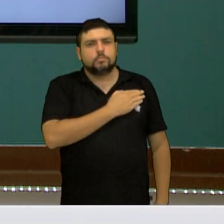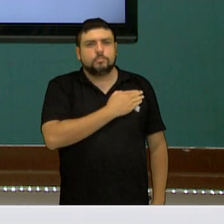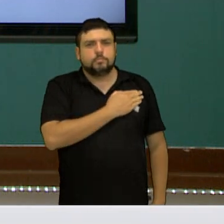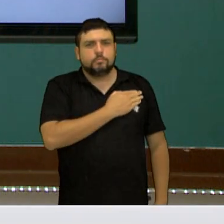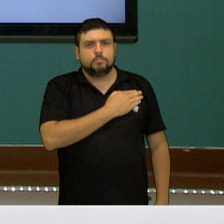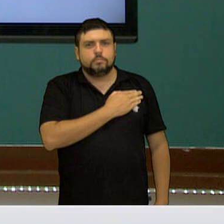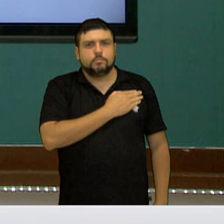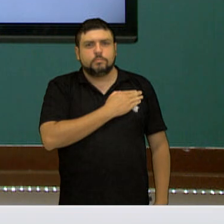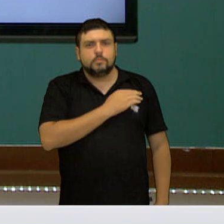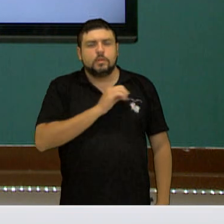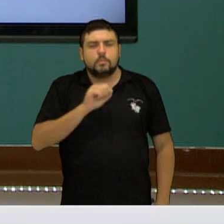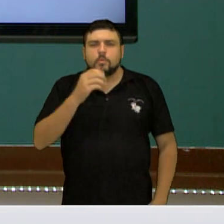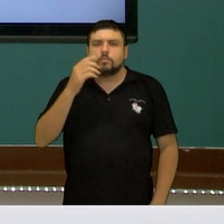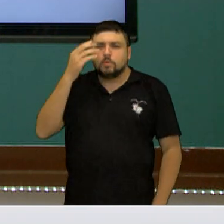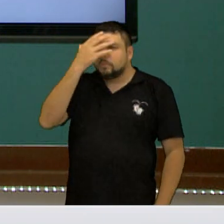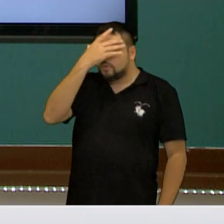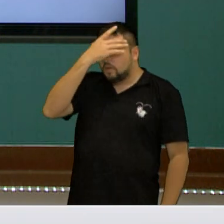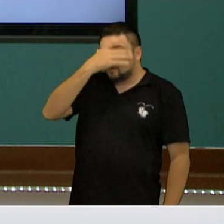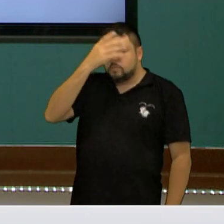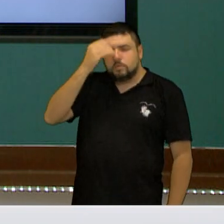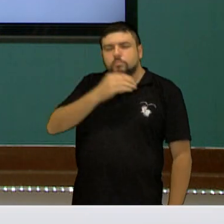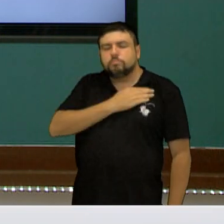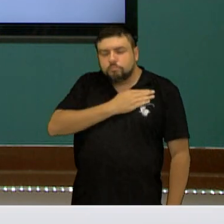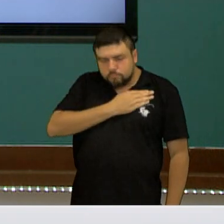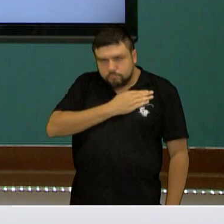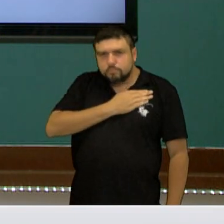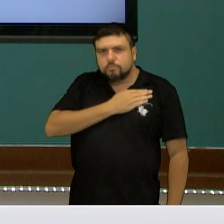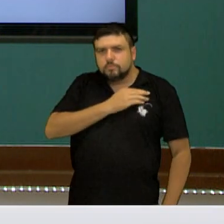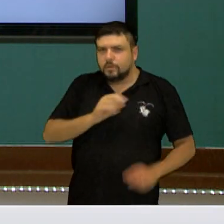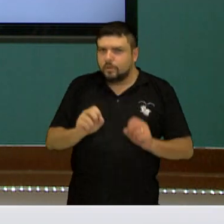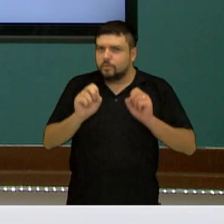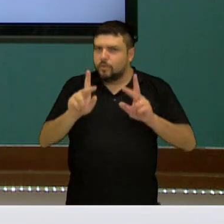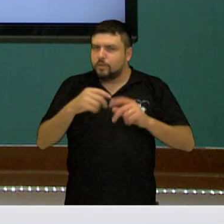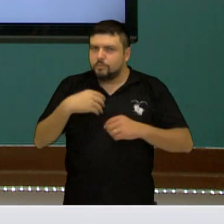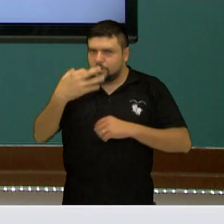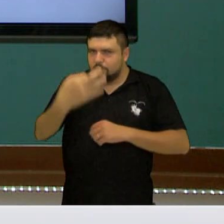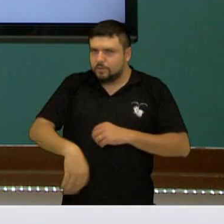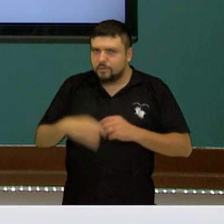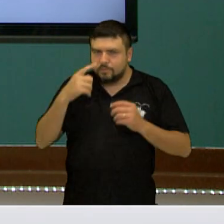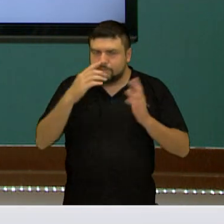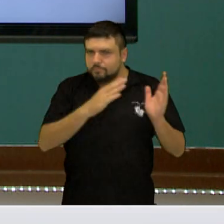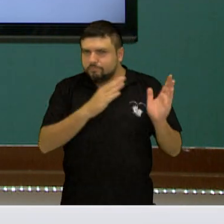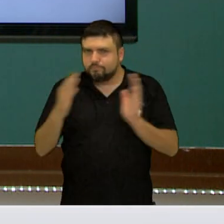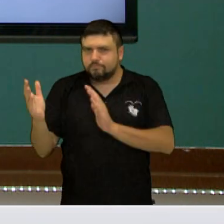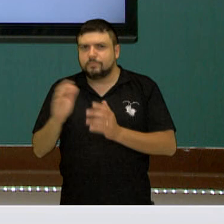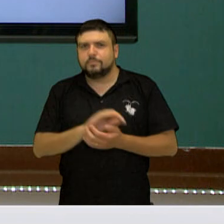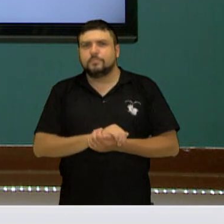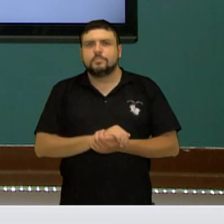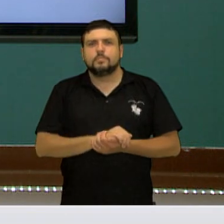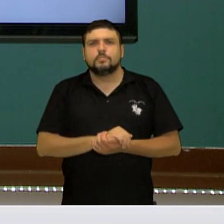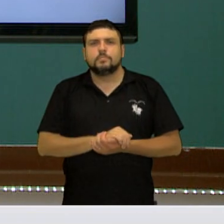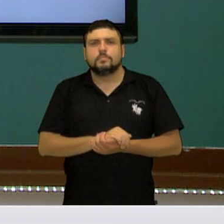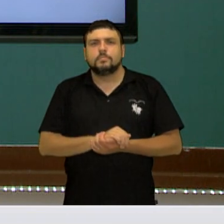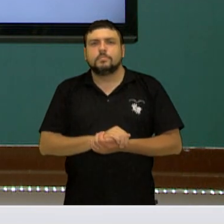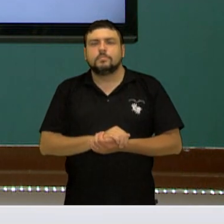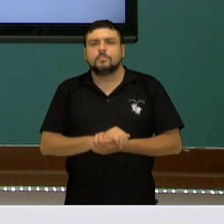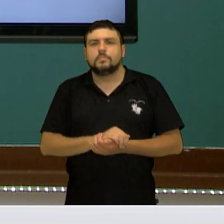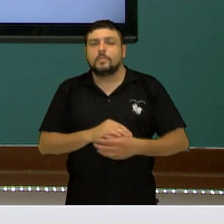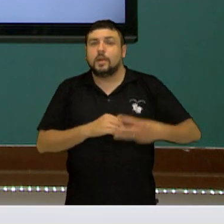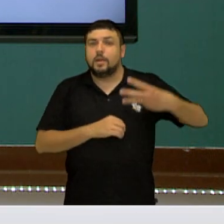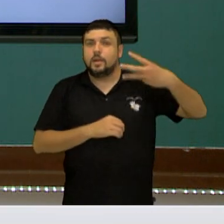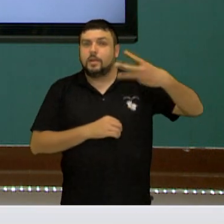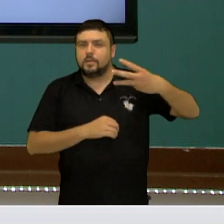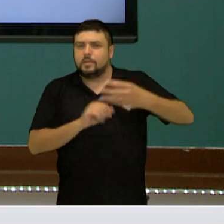leve inclinada com a cabeça. Acertou? Muito bem, você está prestando atenção. E a terceira e última, vamos lá,